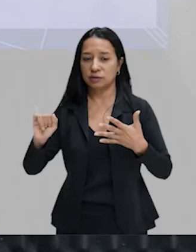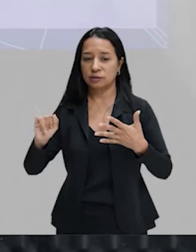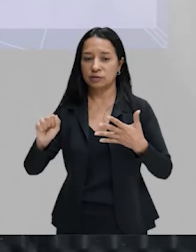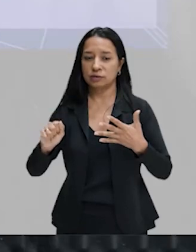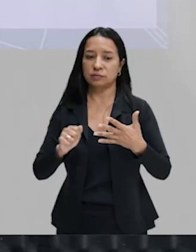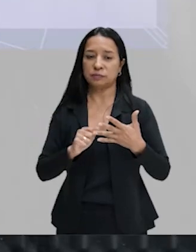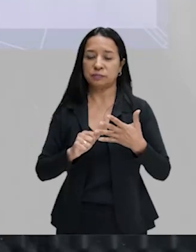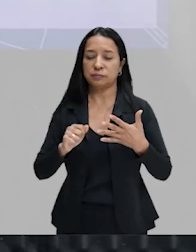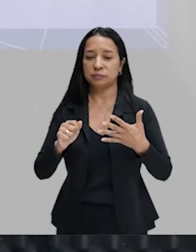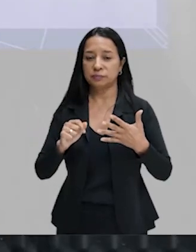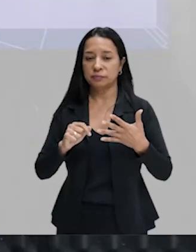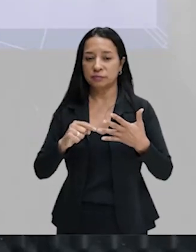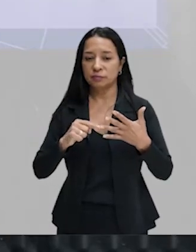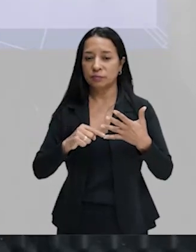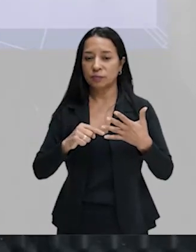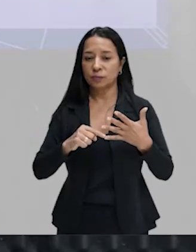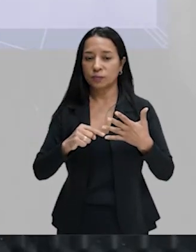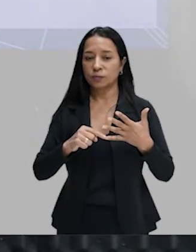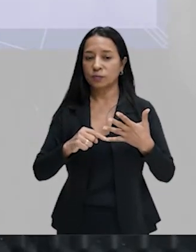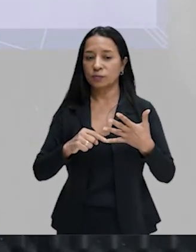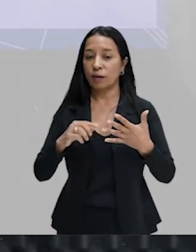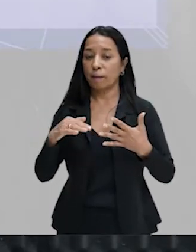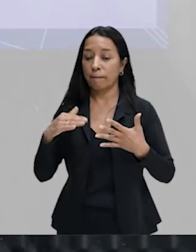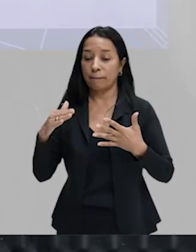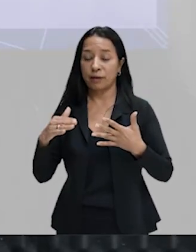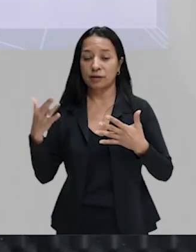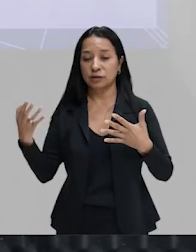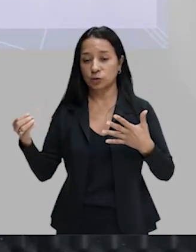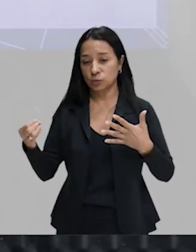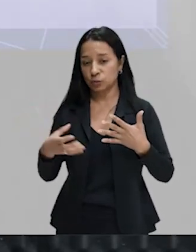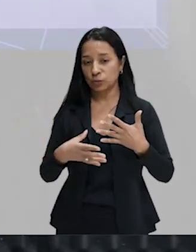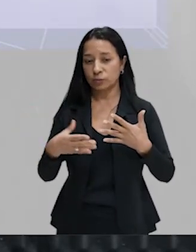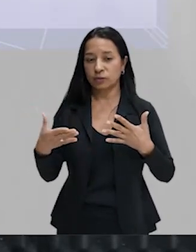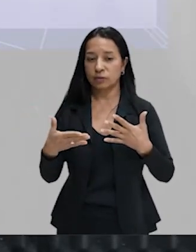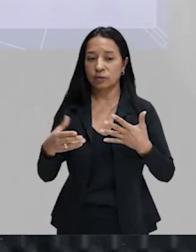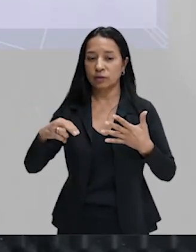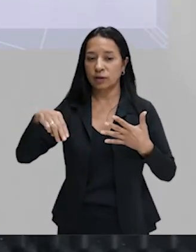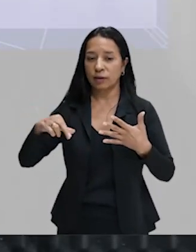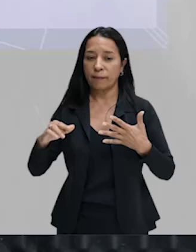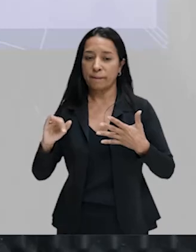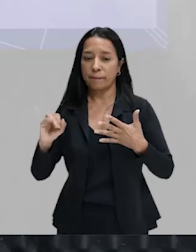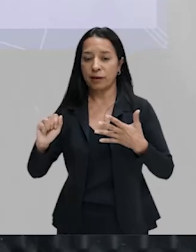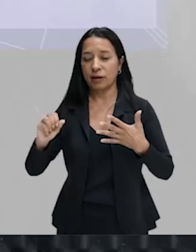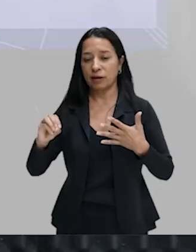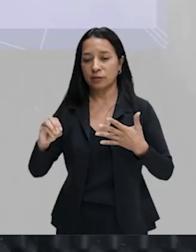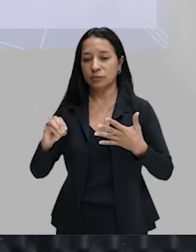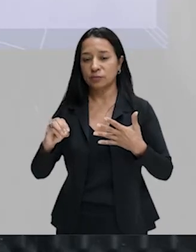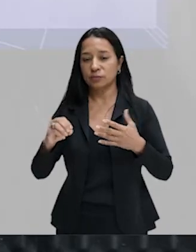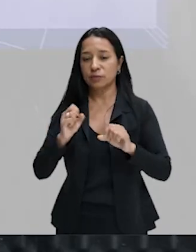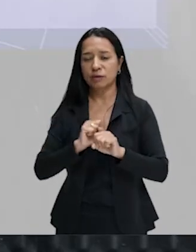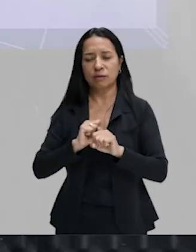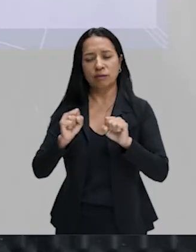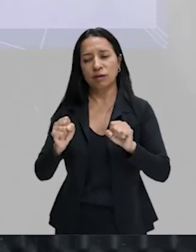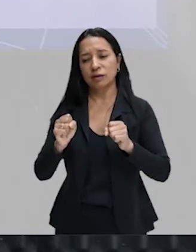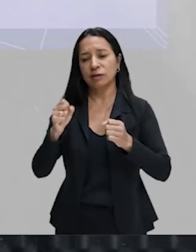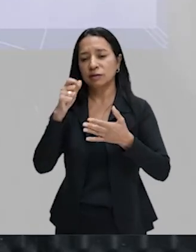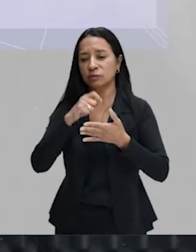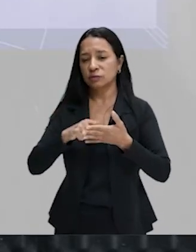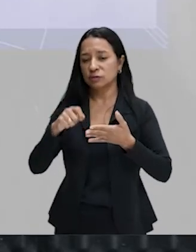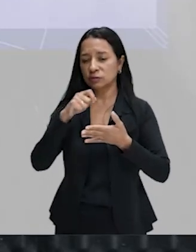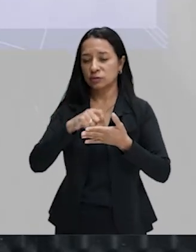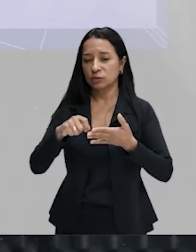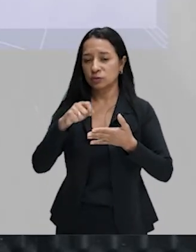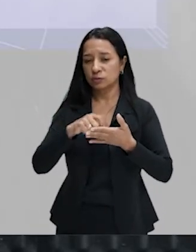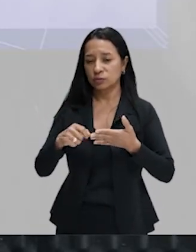Lígia Fagundes Telles, que já é mais atual. Mário Quintana, grande escritor,